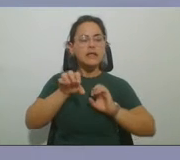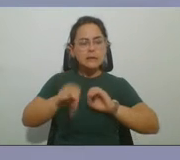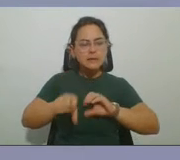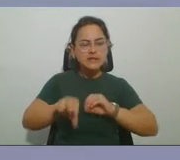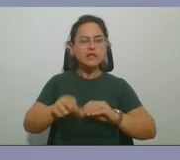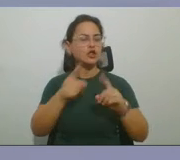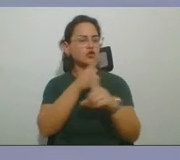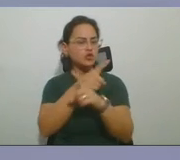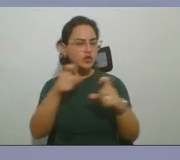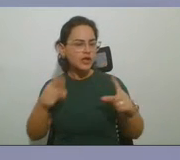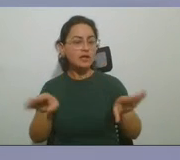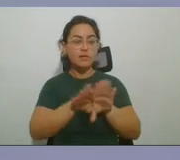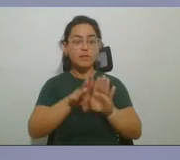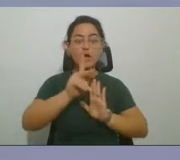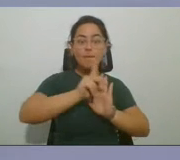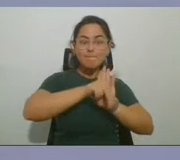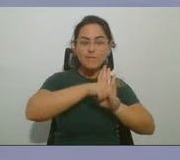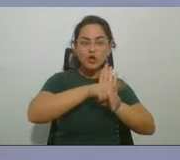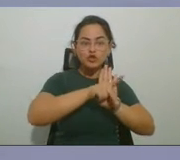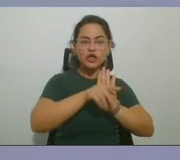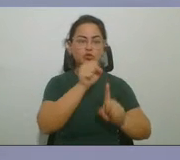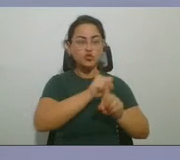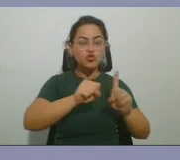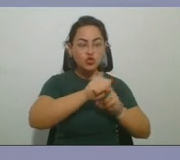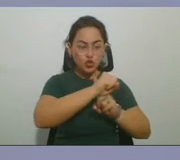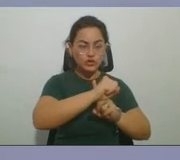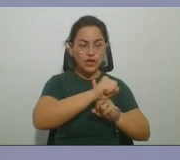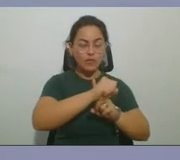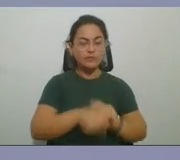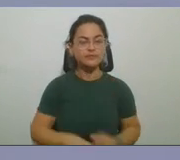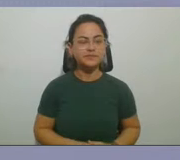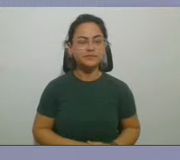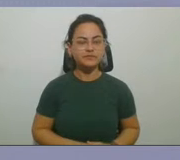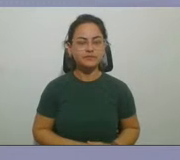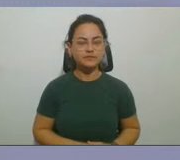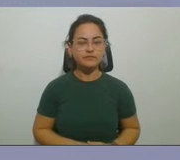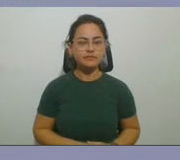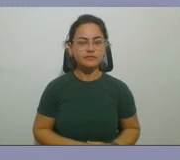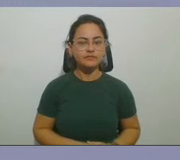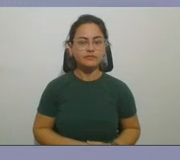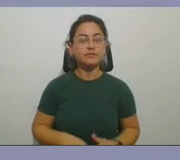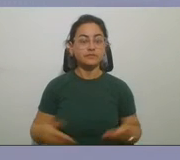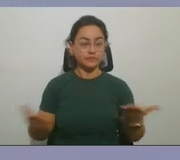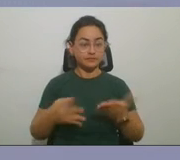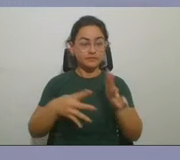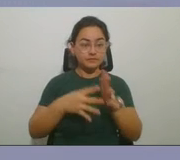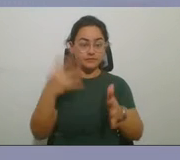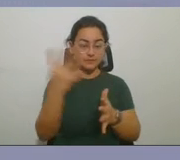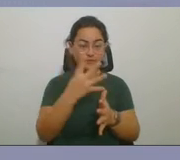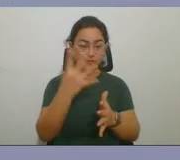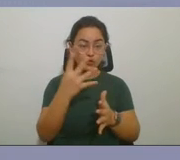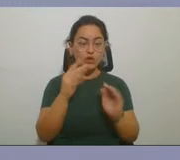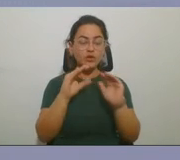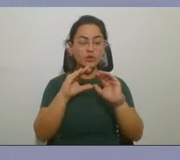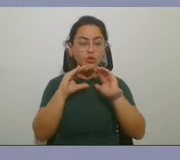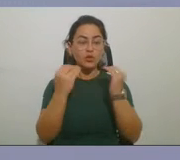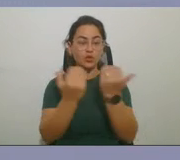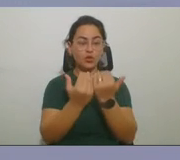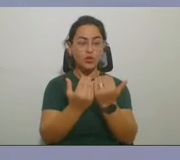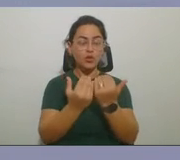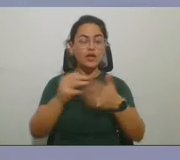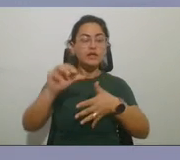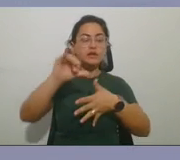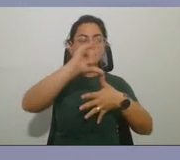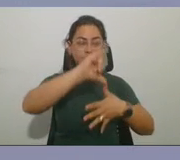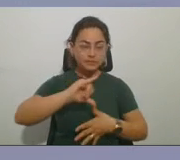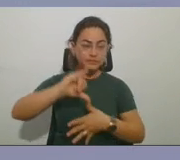transformadores por meio da extensão. A realização do 4º Congresso Ibero-Americano em Ciências e Educação é